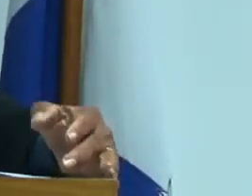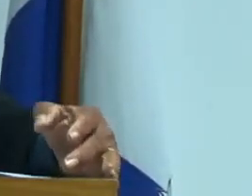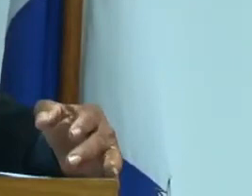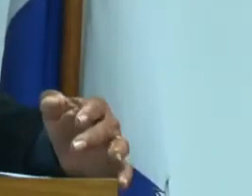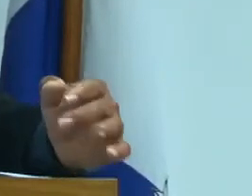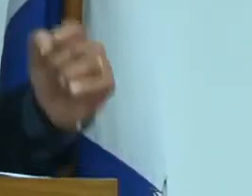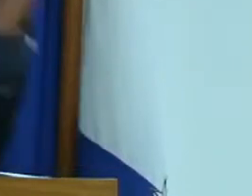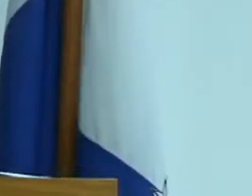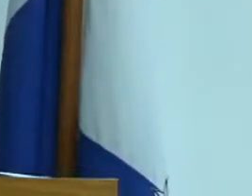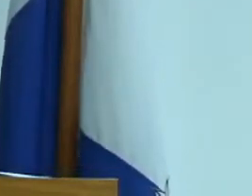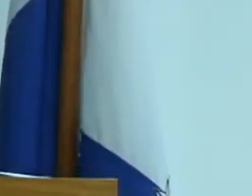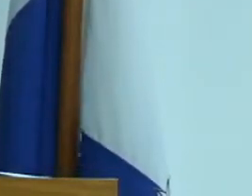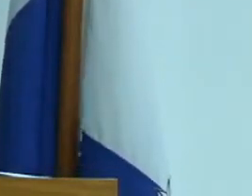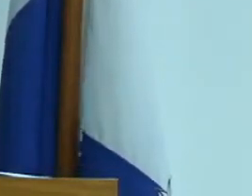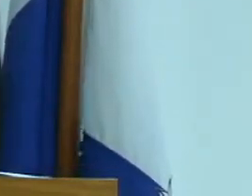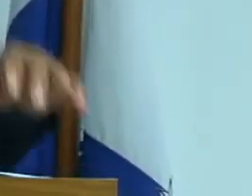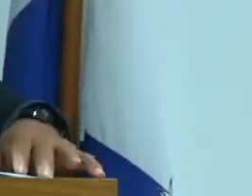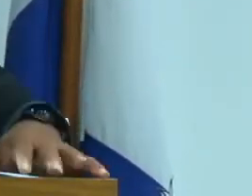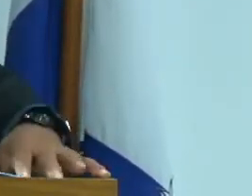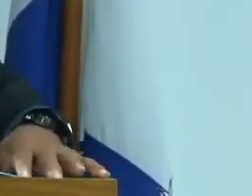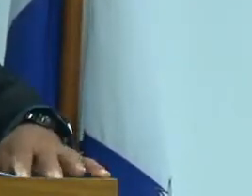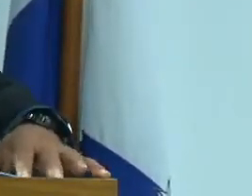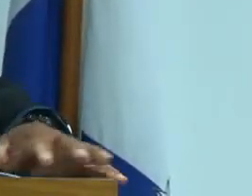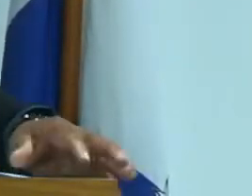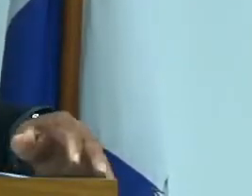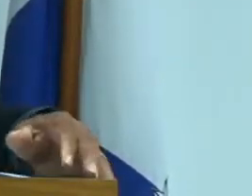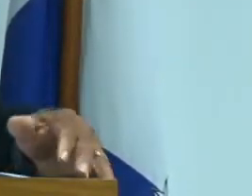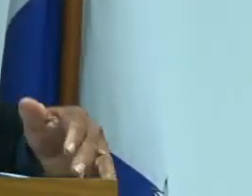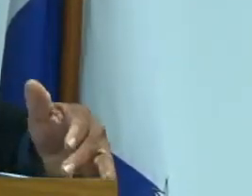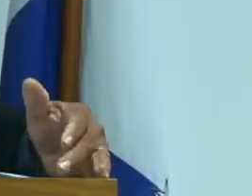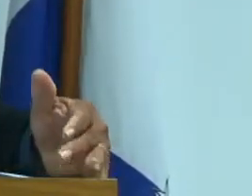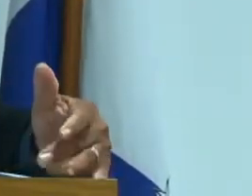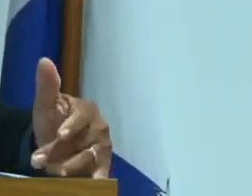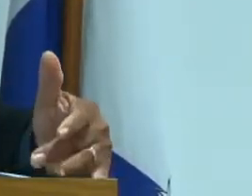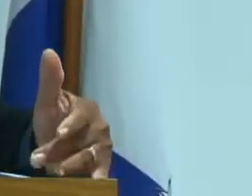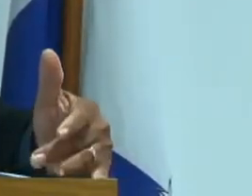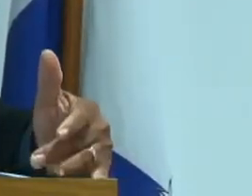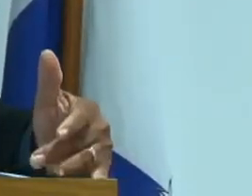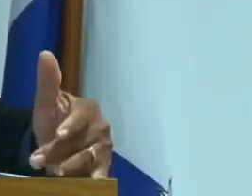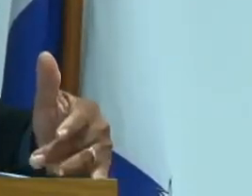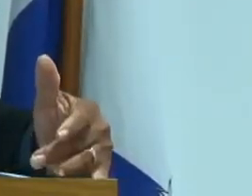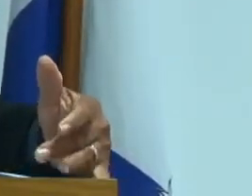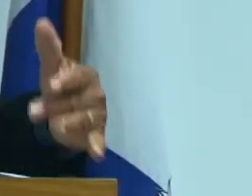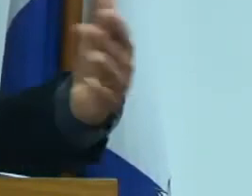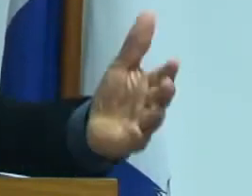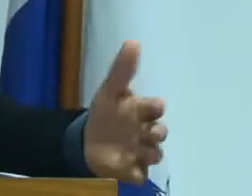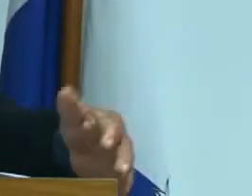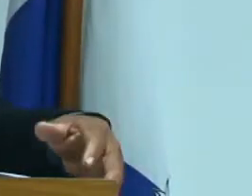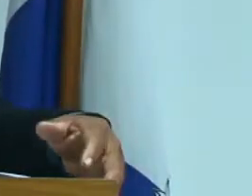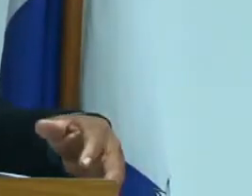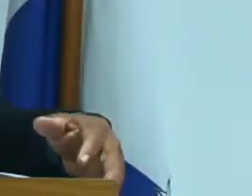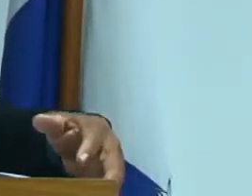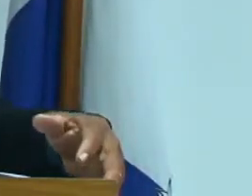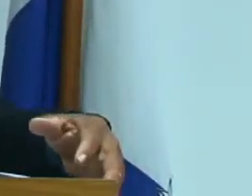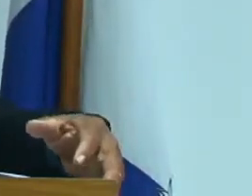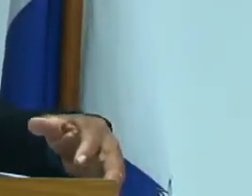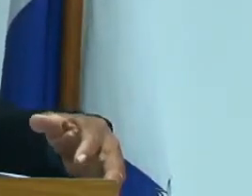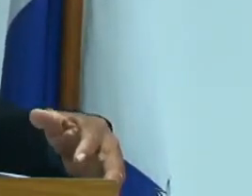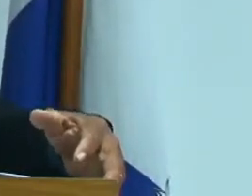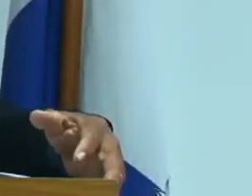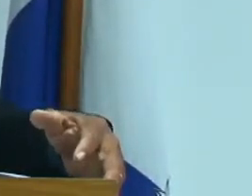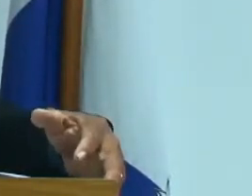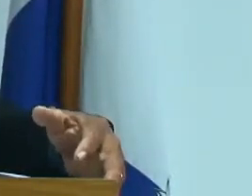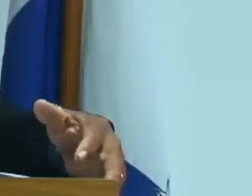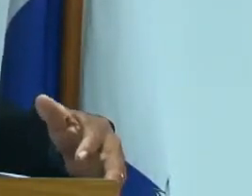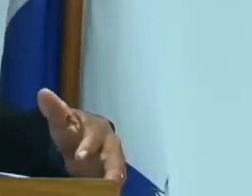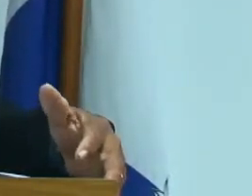nas calçadas. E quando a reto vai tirar os entulhos na calçada, e acaba danificando as calçadas,